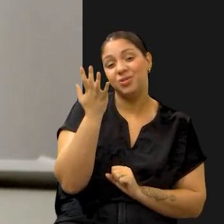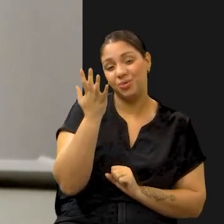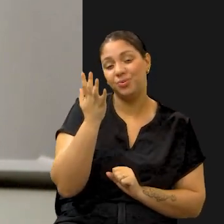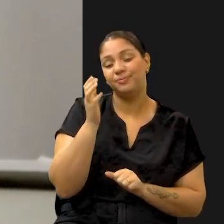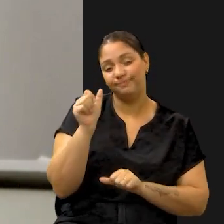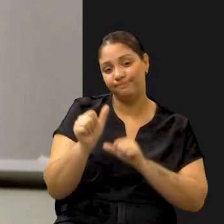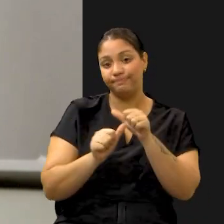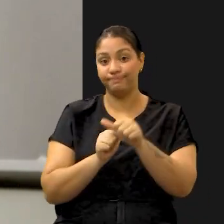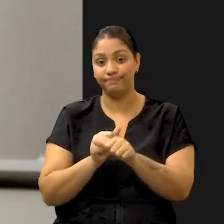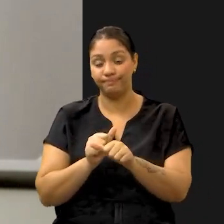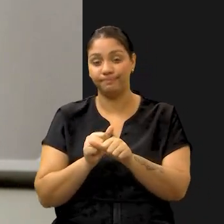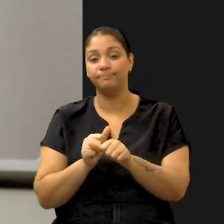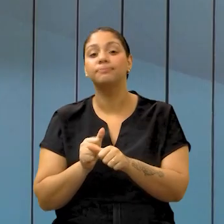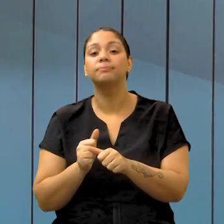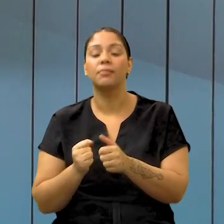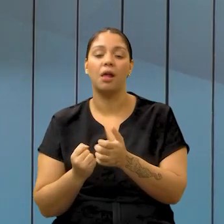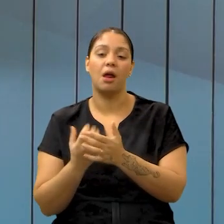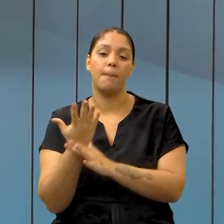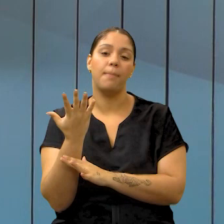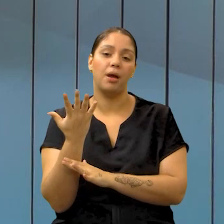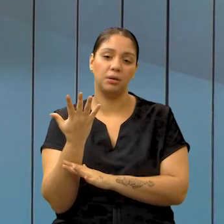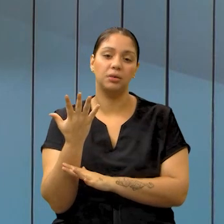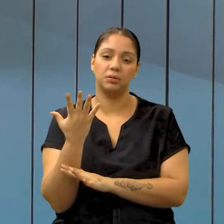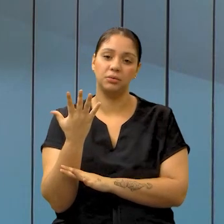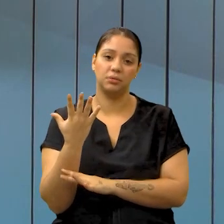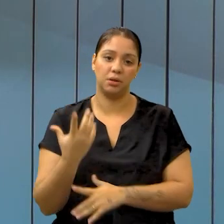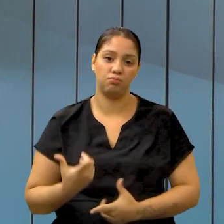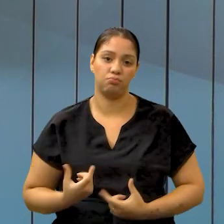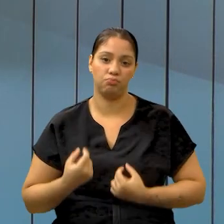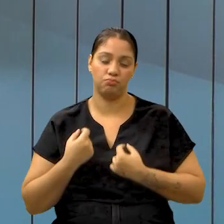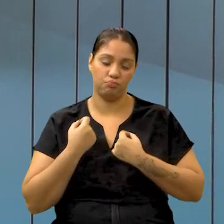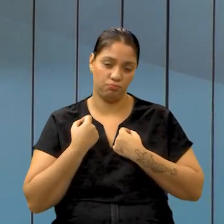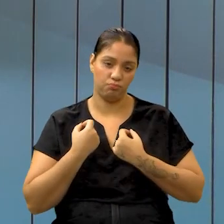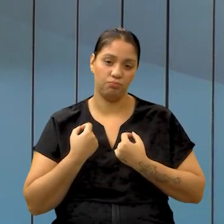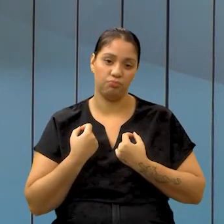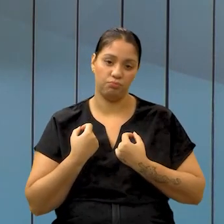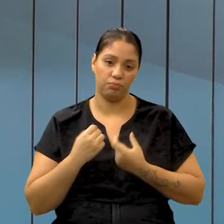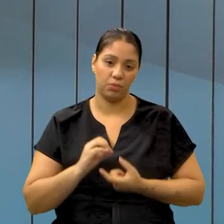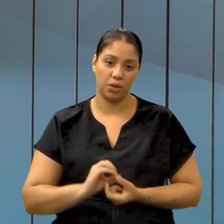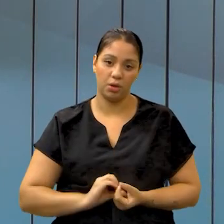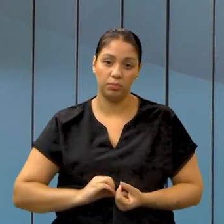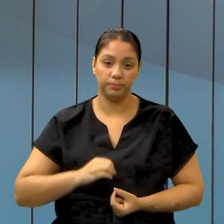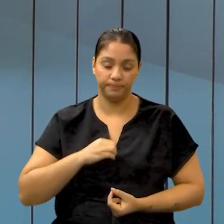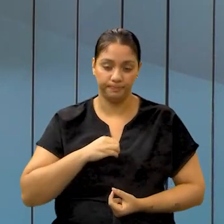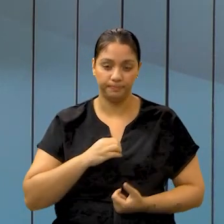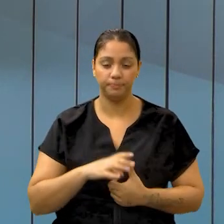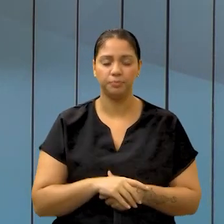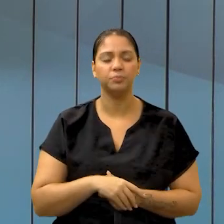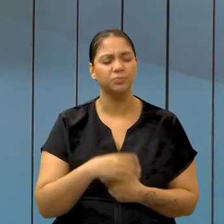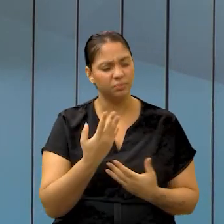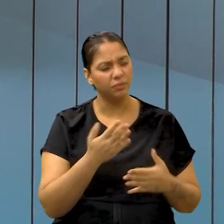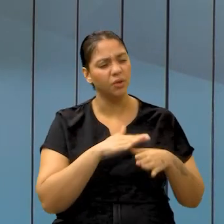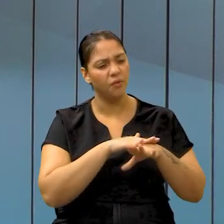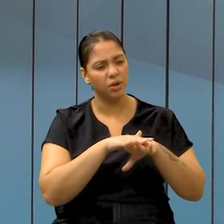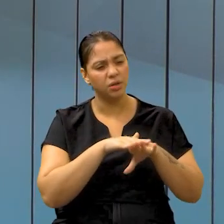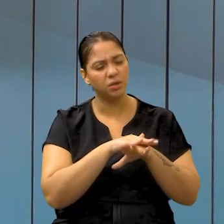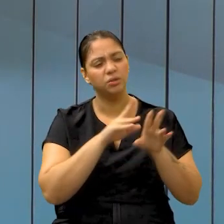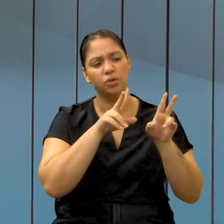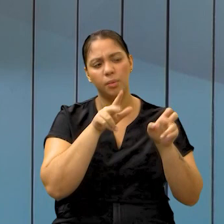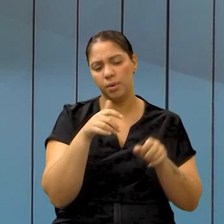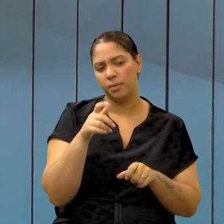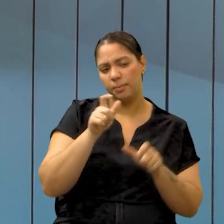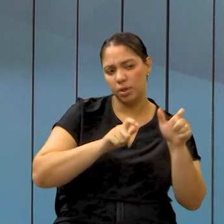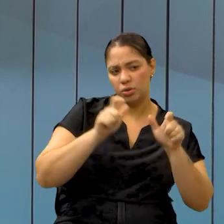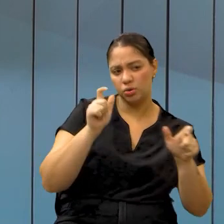intestino. Entendido, bem claro aí. E, doutora Isabela, nós falamos muito aqui sobre pessoas mais